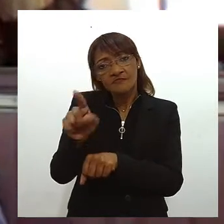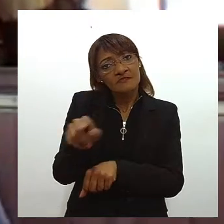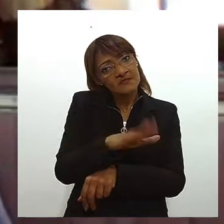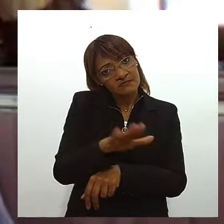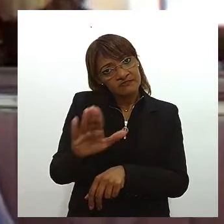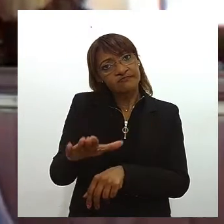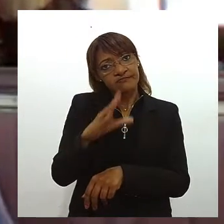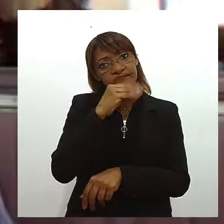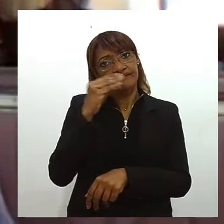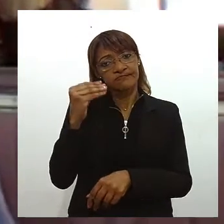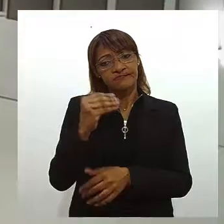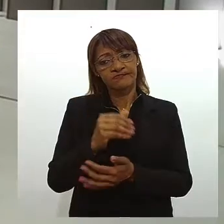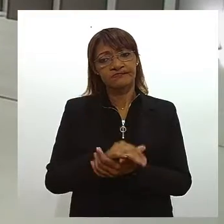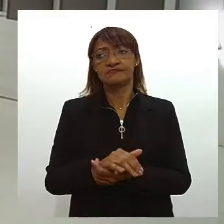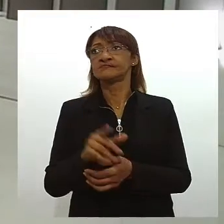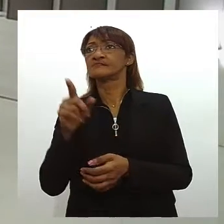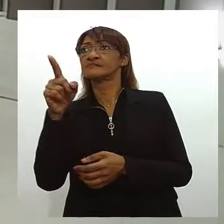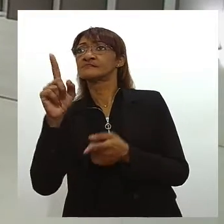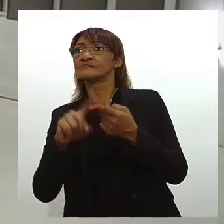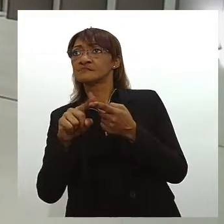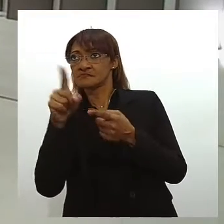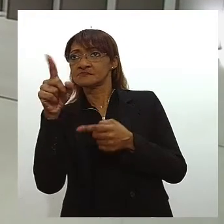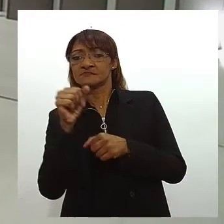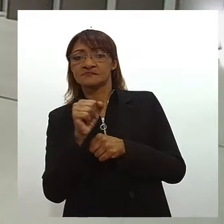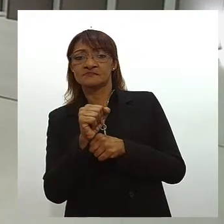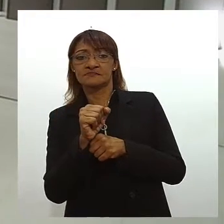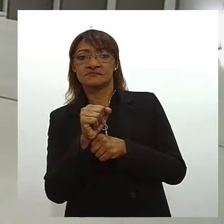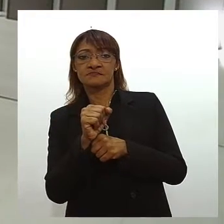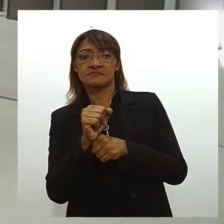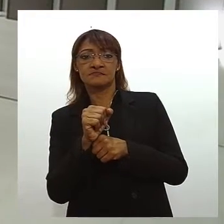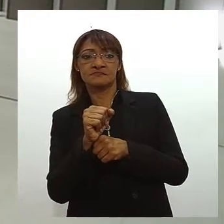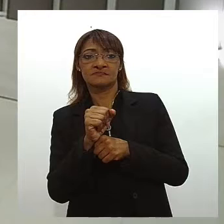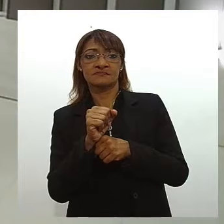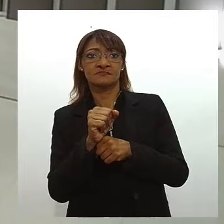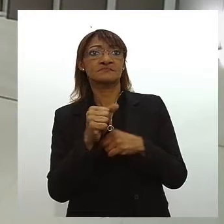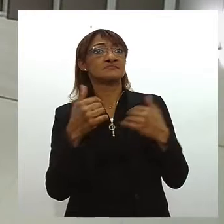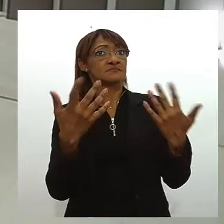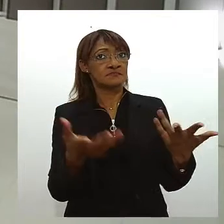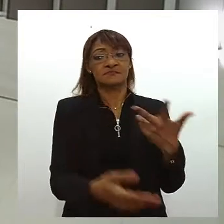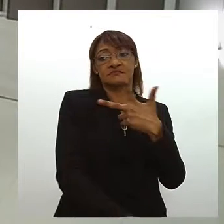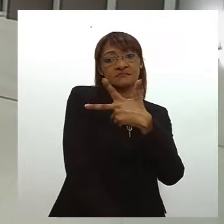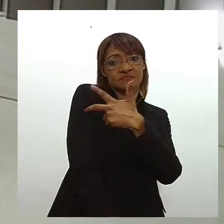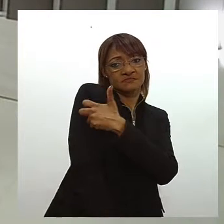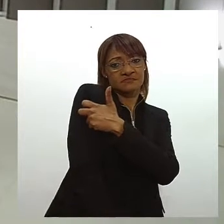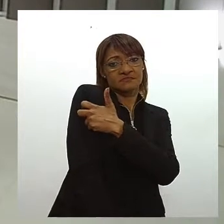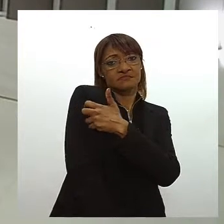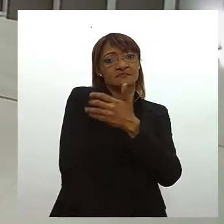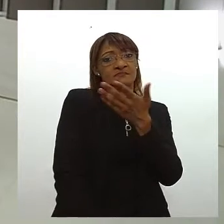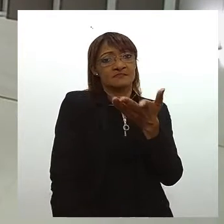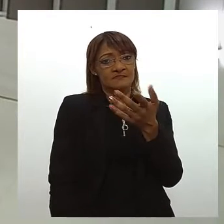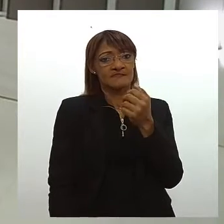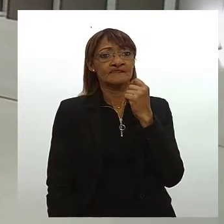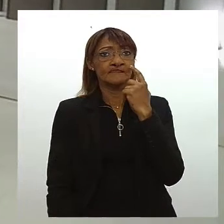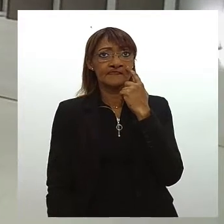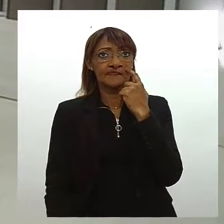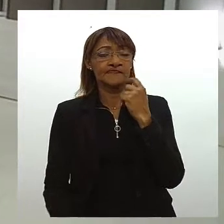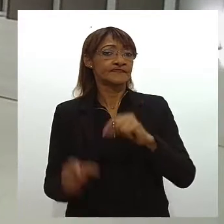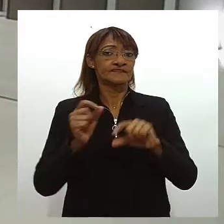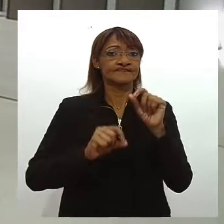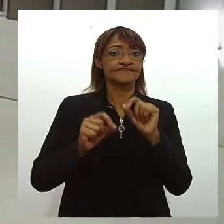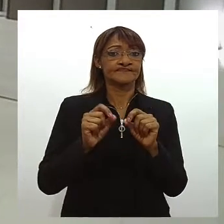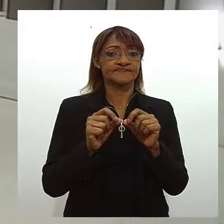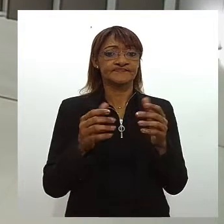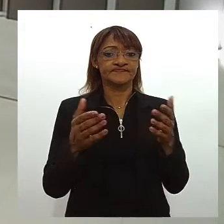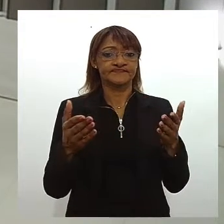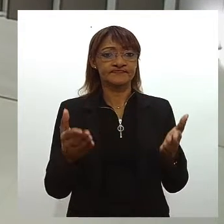e adolescentes. Inclusive as vacinas, né, deputado? Inclusive as vacinas, porque veja, um dos